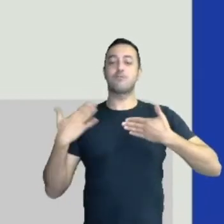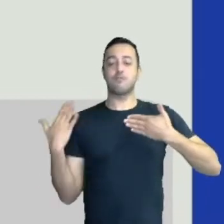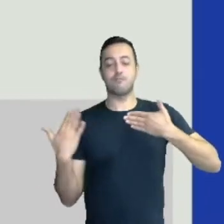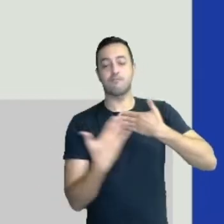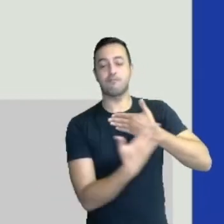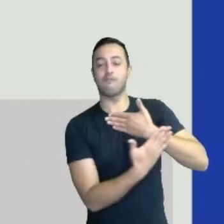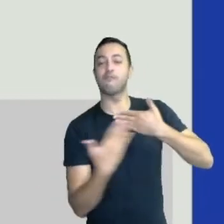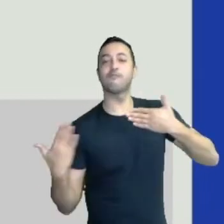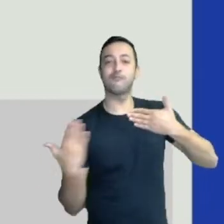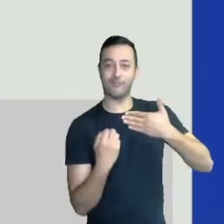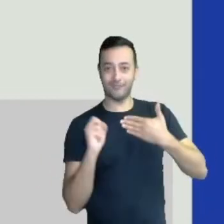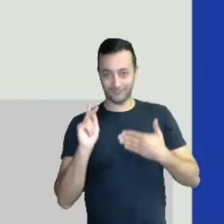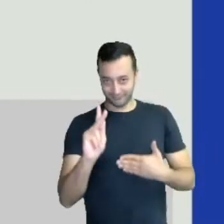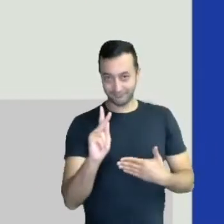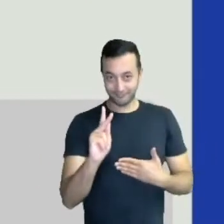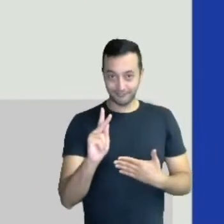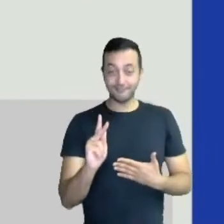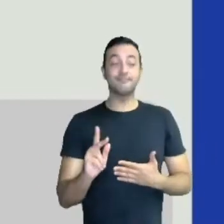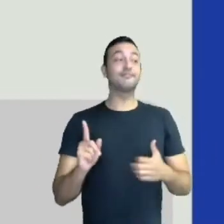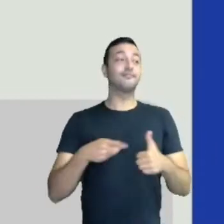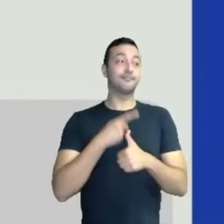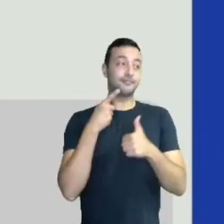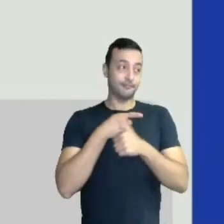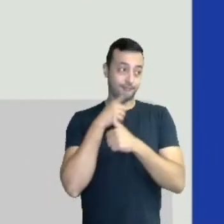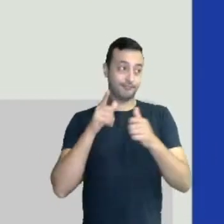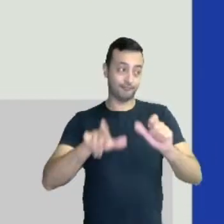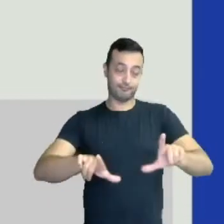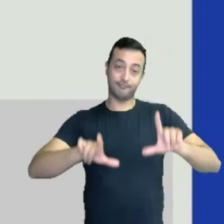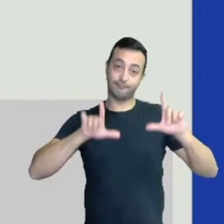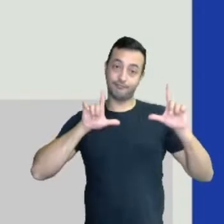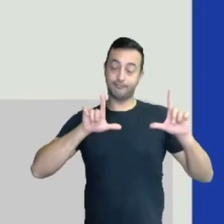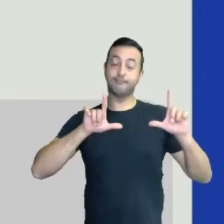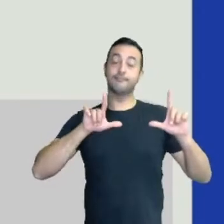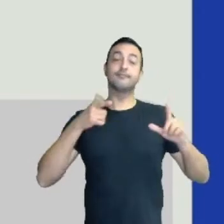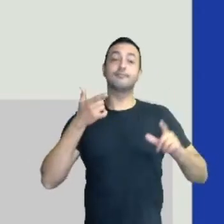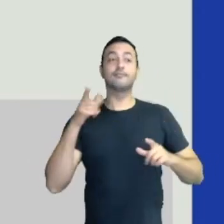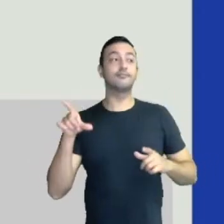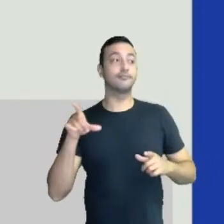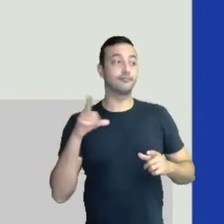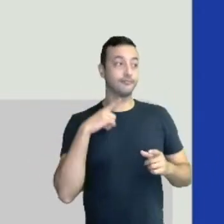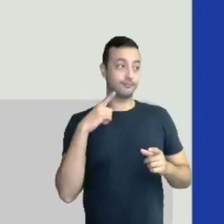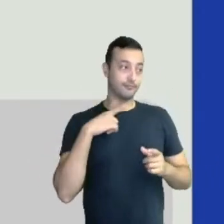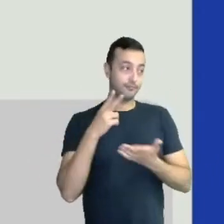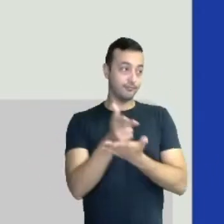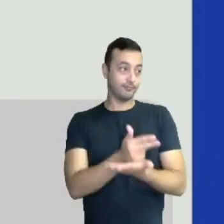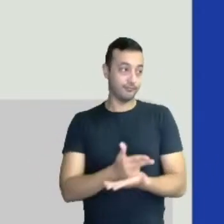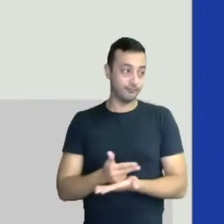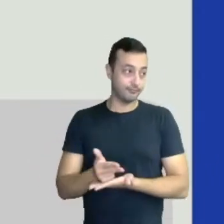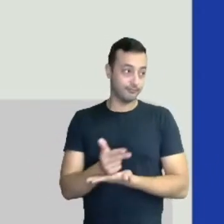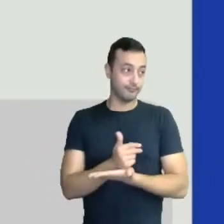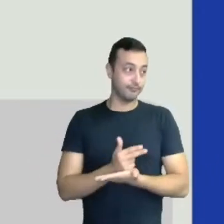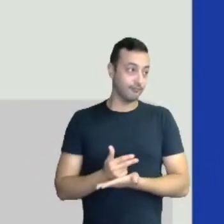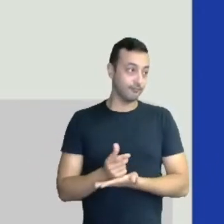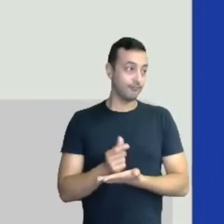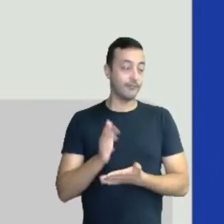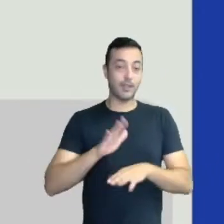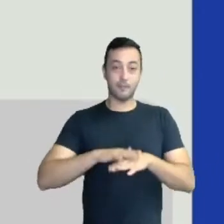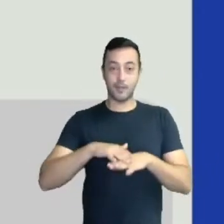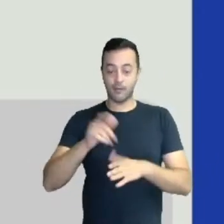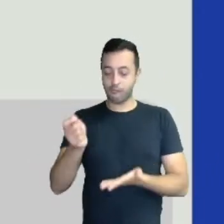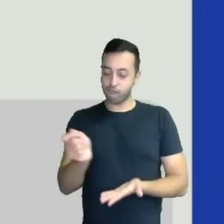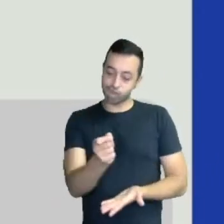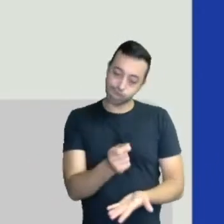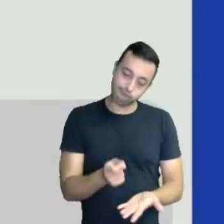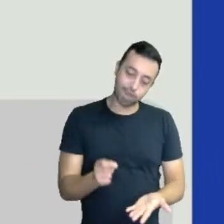planisfério, ok? E essa primeira imagem aqui, ó, essa outra imagem aqui, que parece ser um desenho com uma mão desenhando, é